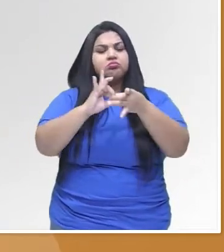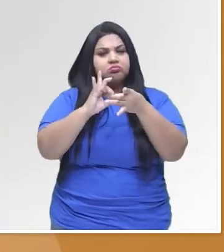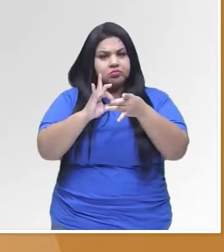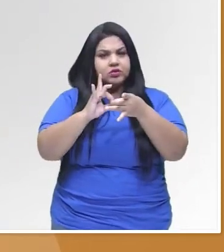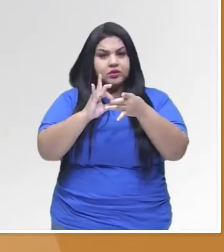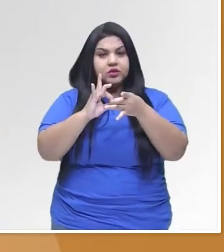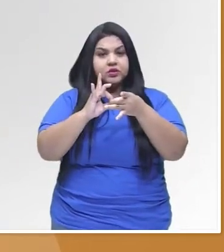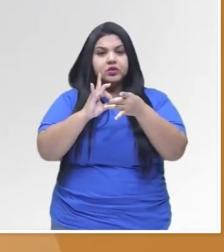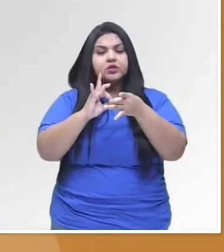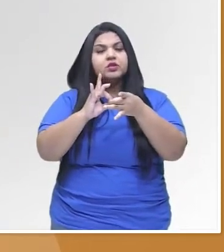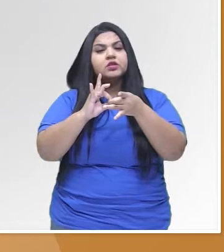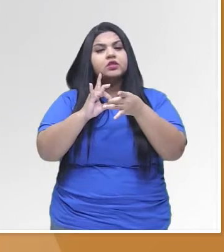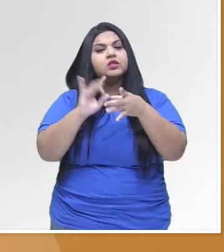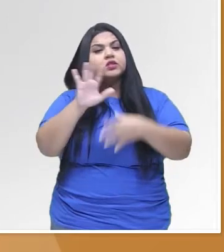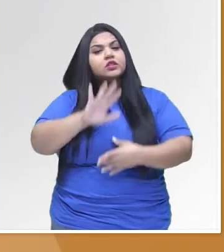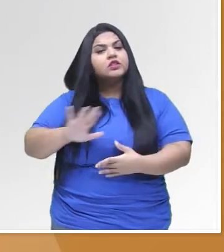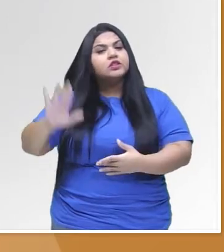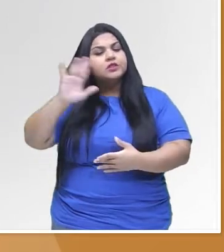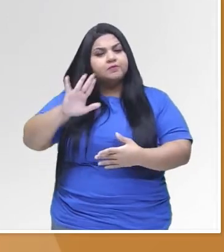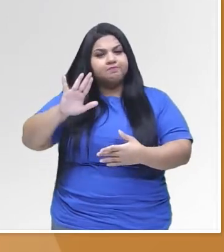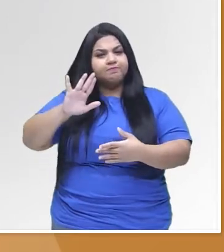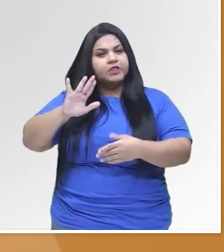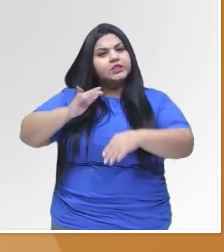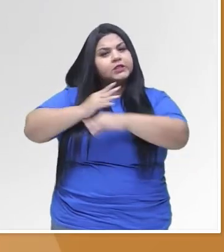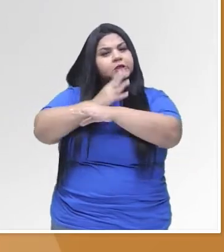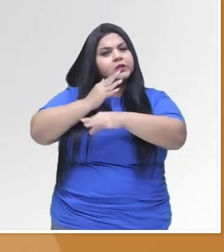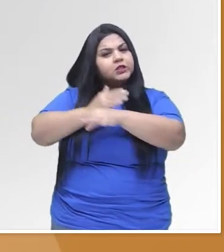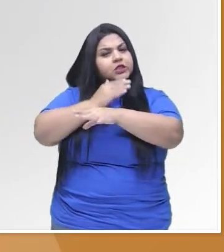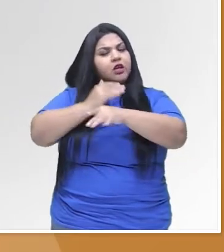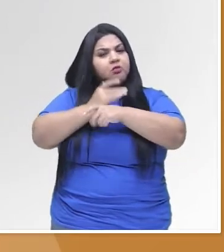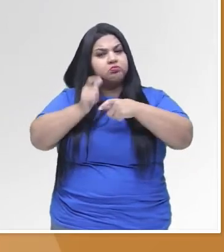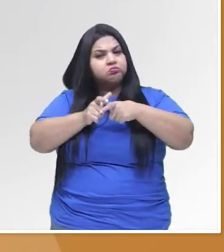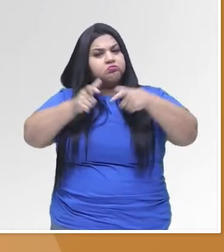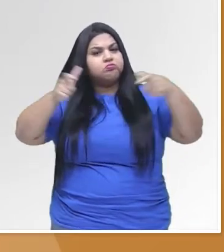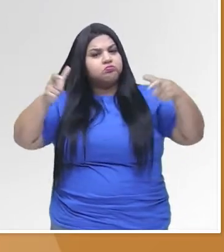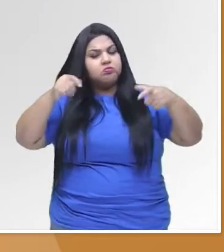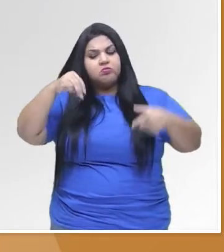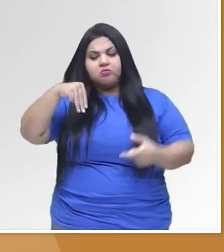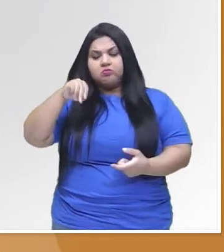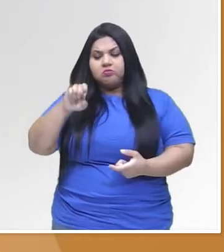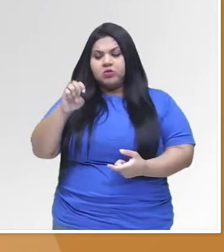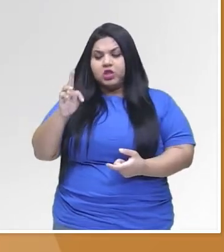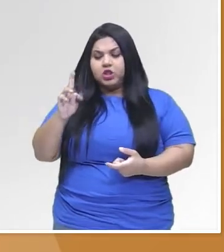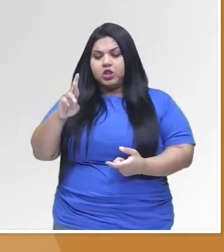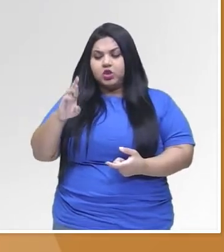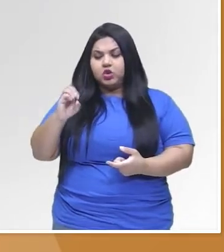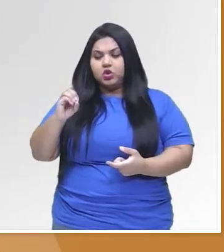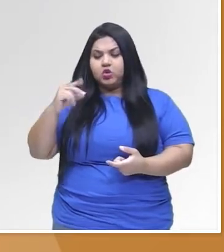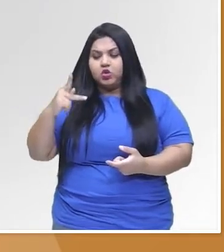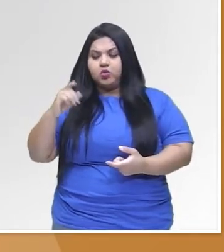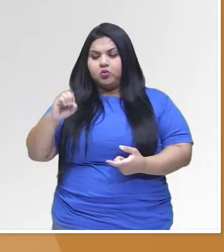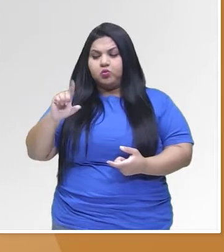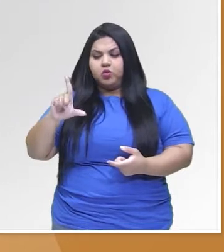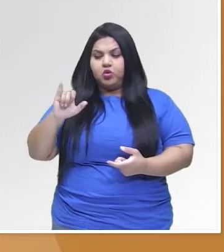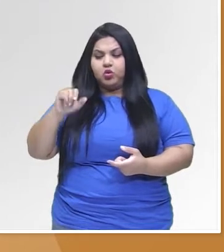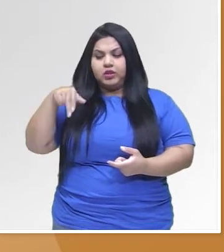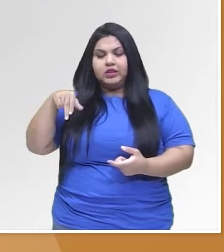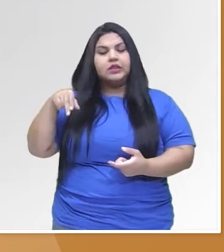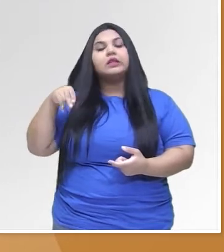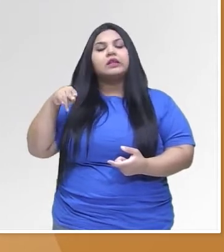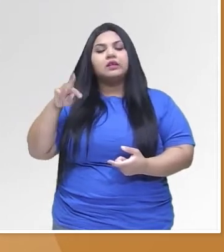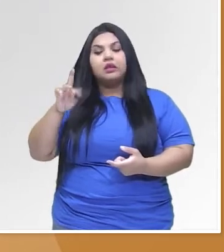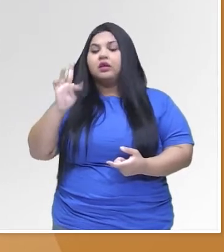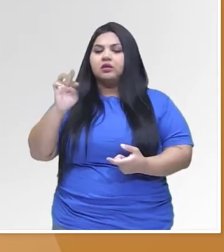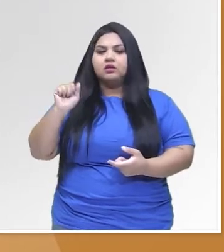São as chamadas zonas metropolitanas. A professora Juliana também falou para nós aí nas aulas anteriores sobre isso,